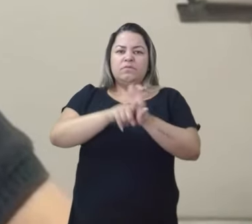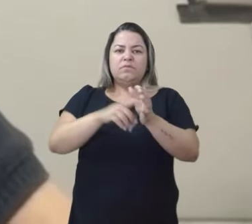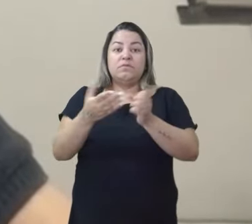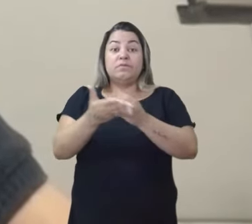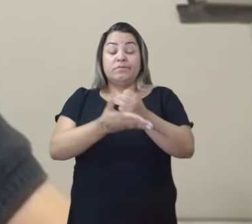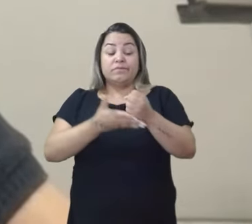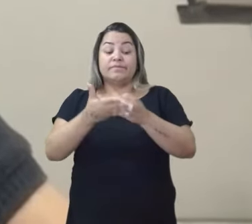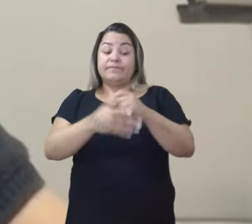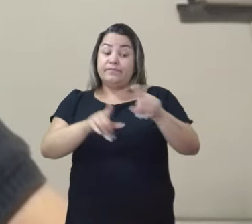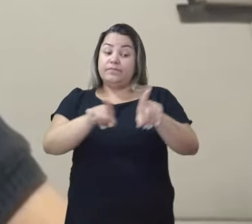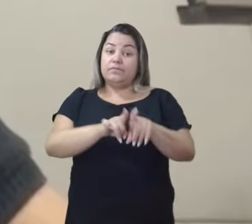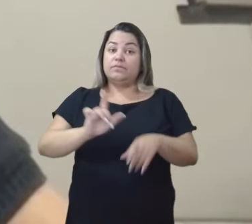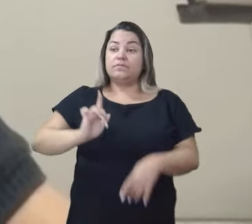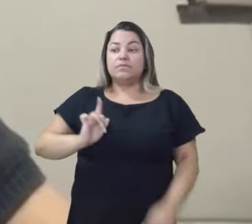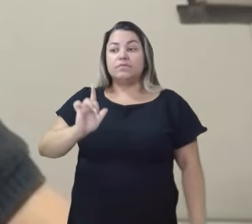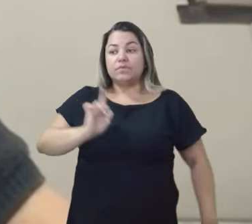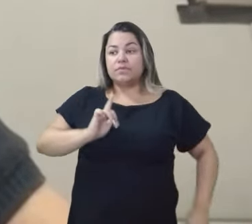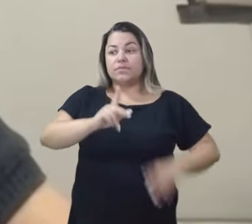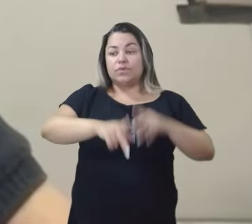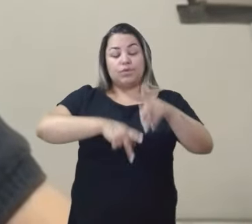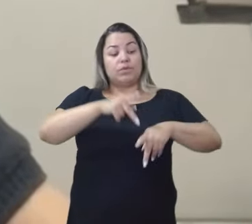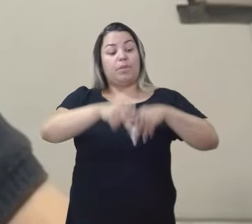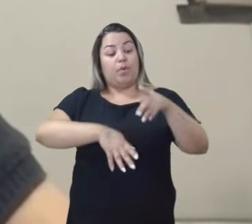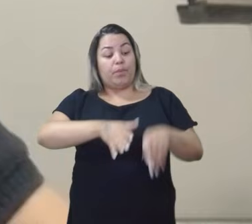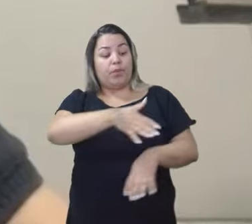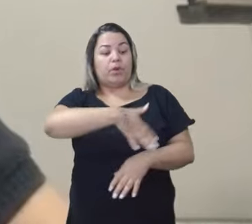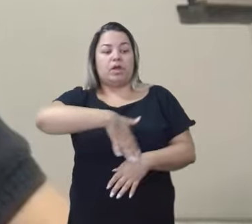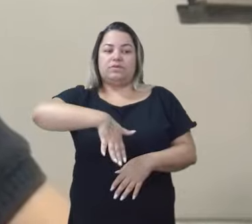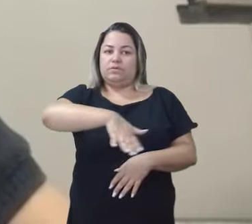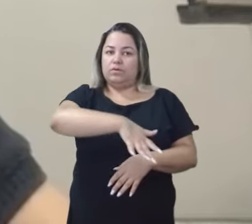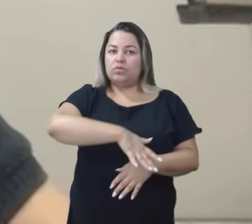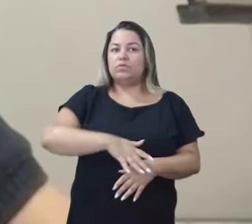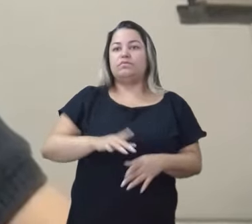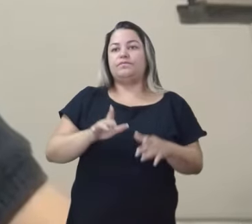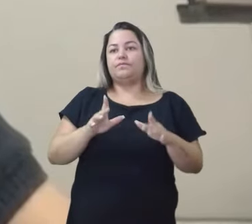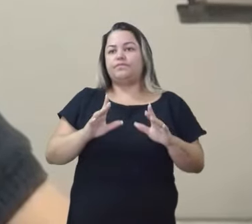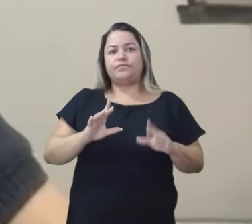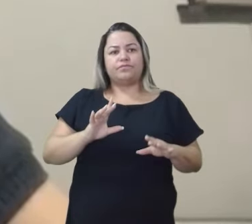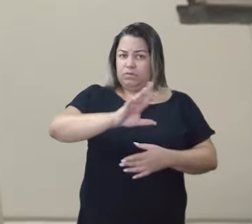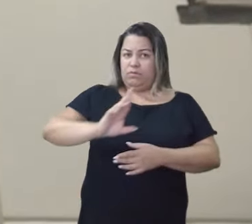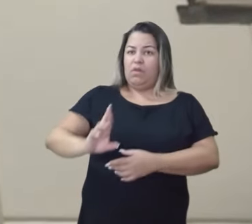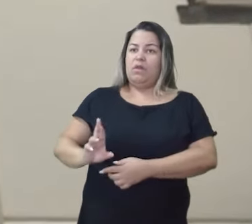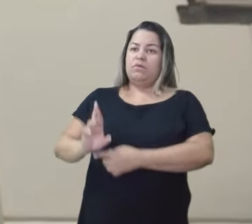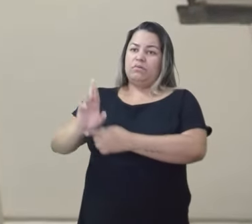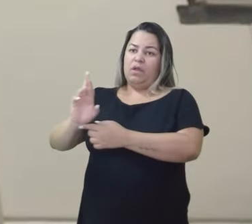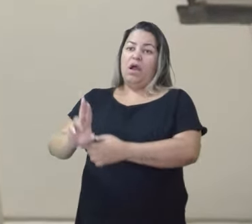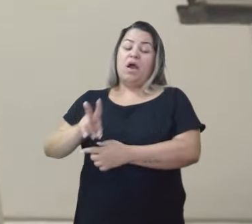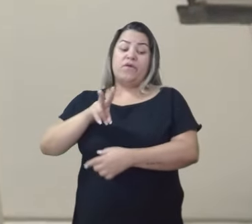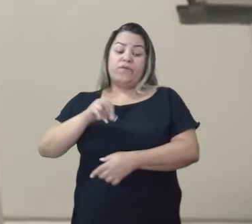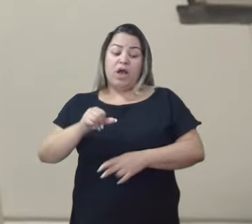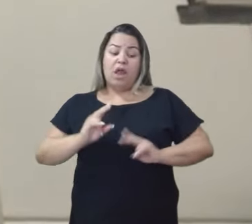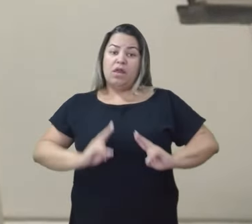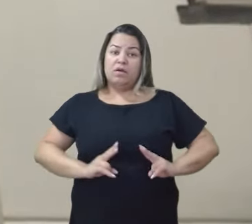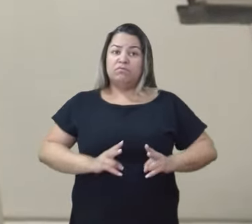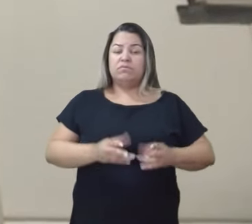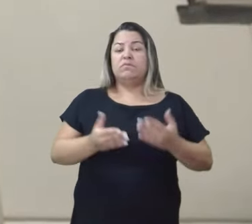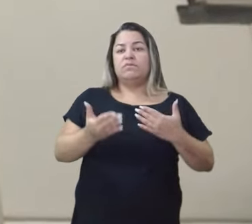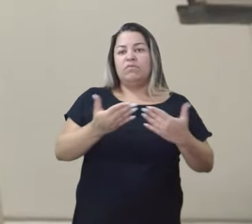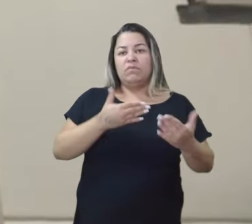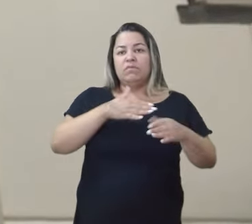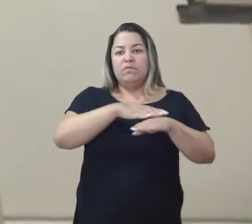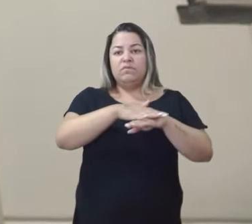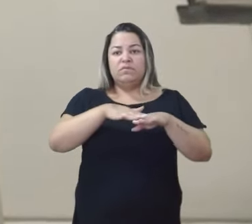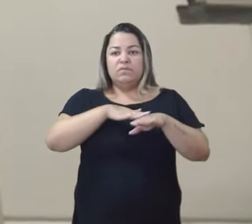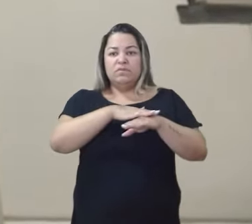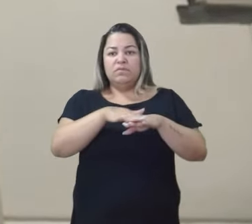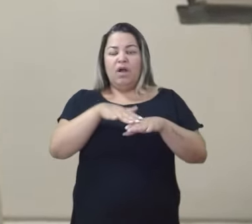nessa conversa que tivemos com toda a população e de porta em porta quando a gente passou também. Vou manter o diálogo sempre com